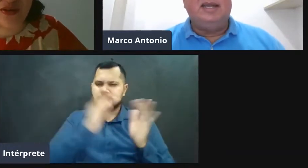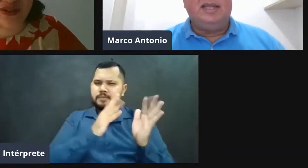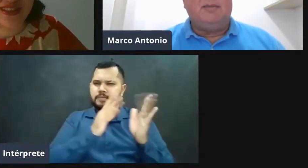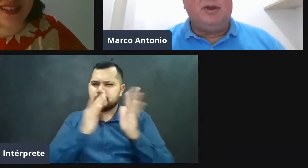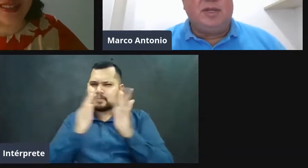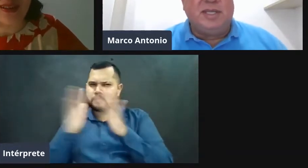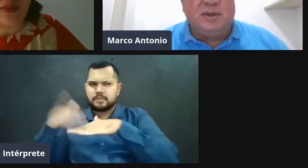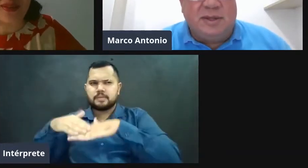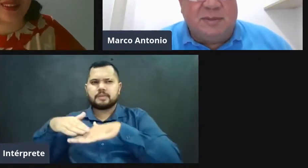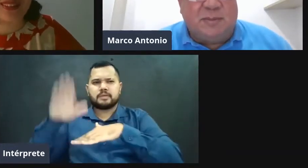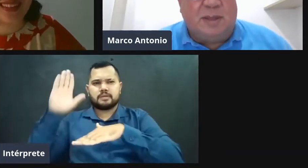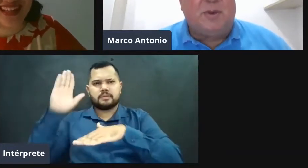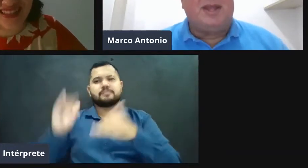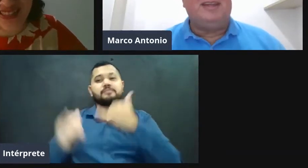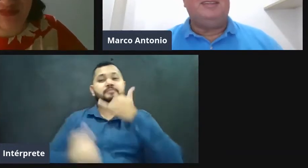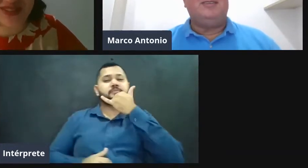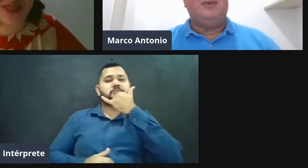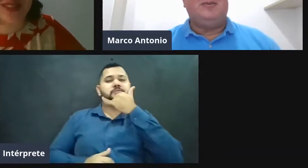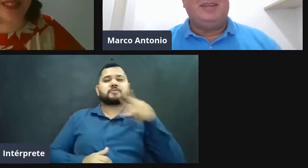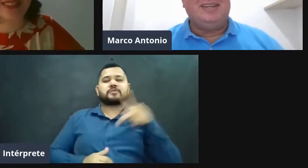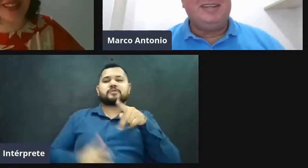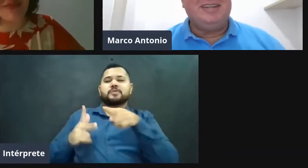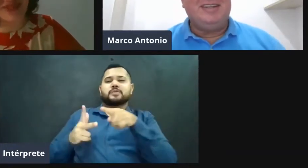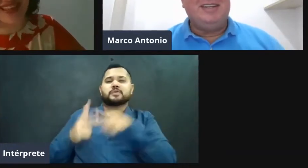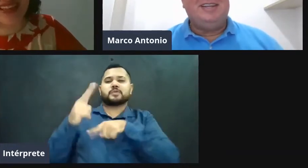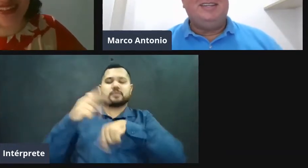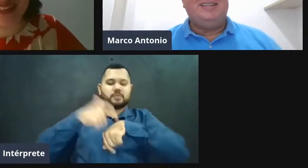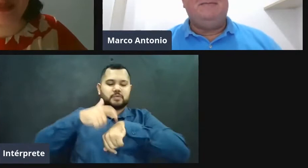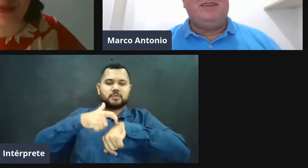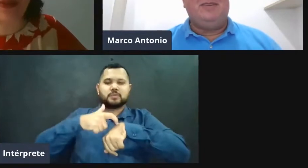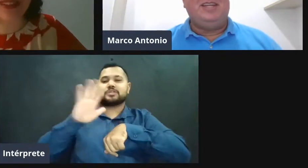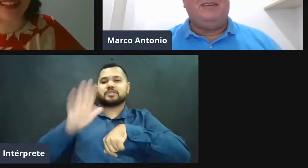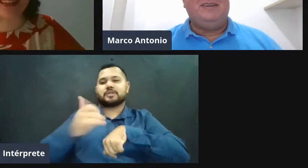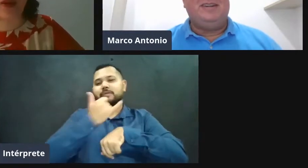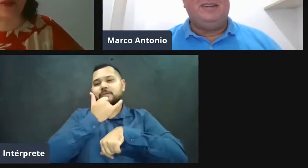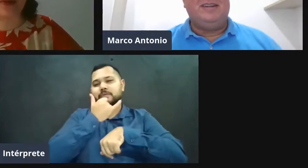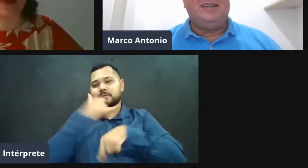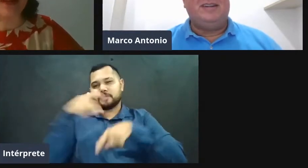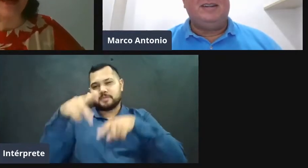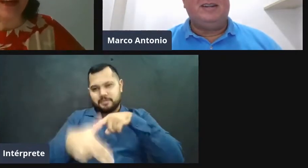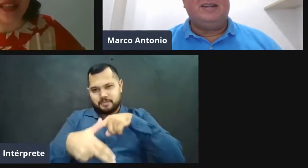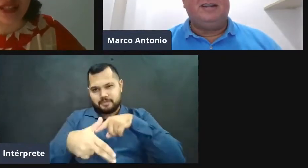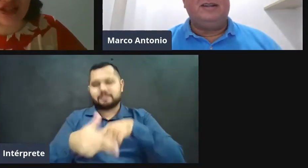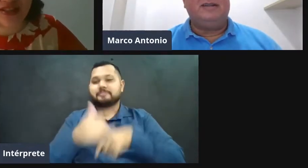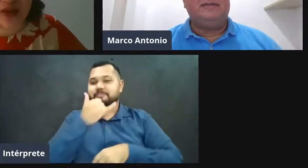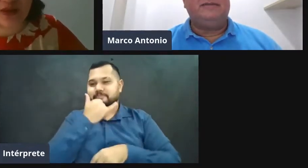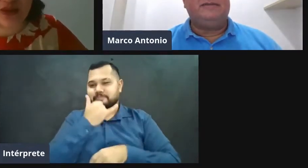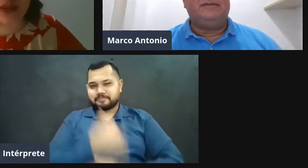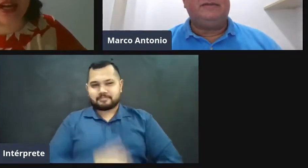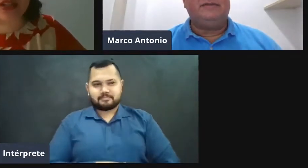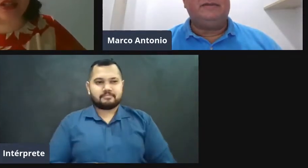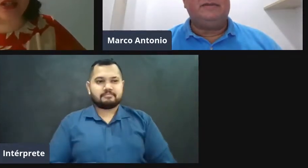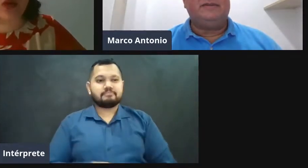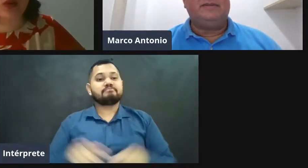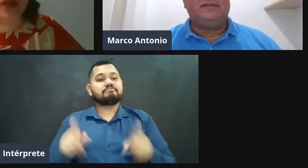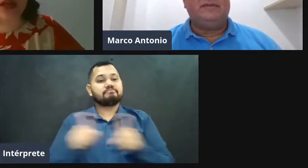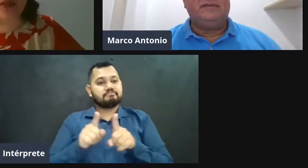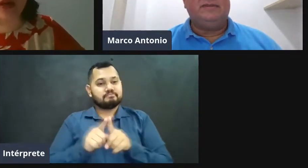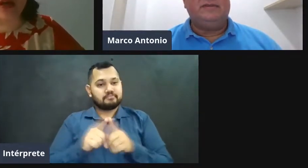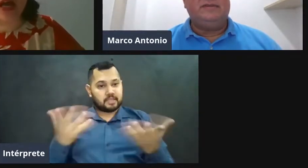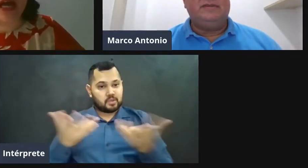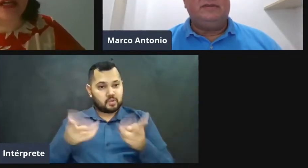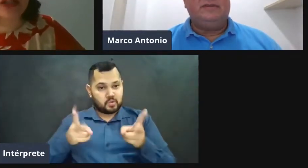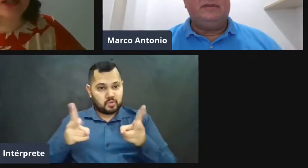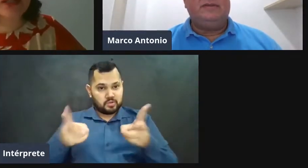mais adensada. Eu vou ter que interrompê-lo. A gente passou do seu tempo, tá? Desculpa, vou ter que interrompê-lo. E a gente vai dar continuidade aqui com